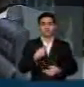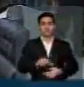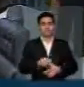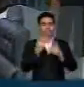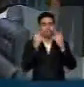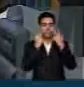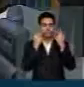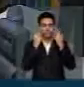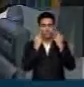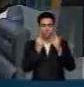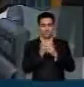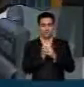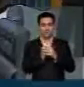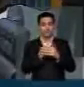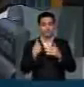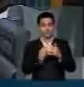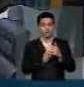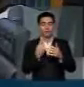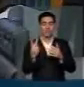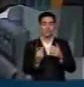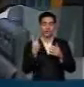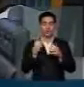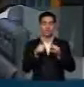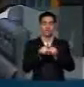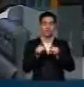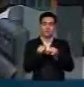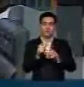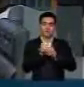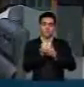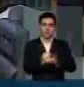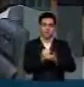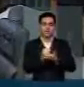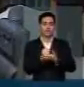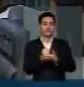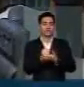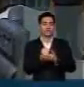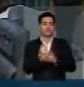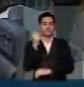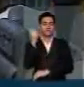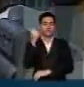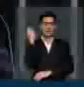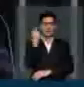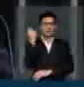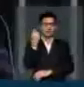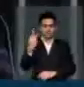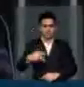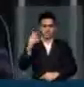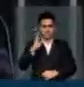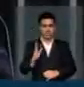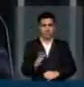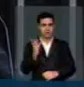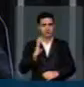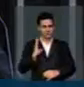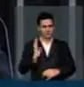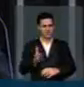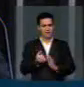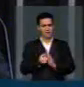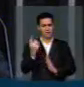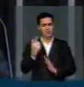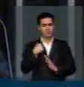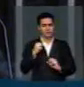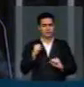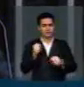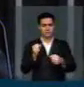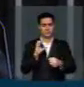Nós valorizamos e apoiamos a seleção brasileira. E aqui nessa tribuna, várias vezes, eu defendi a Copa do